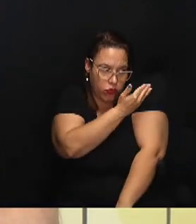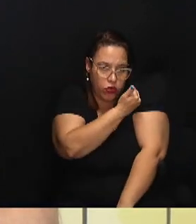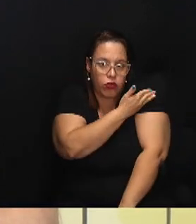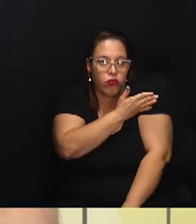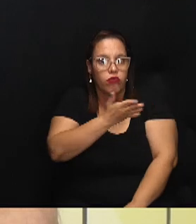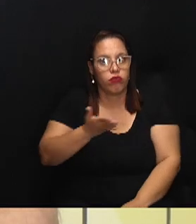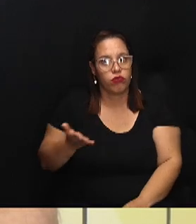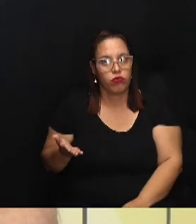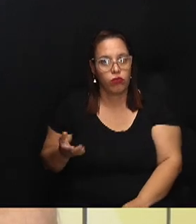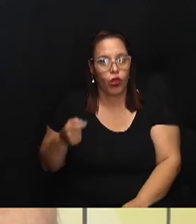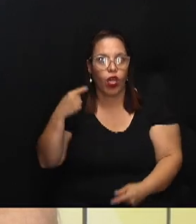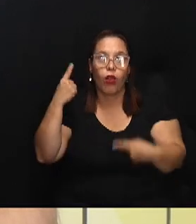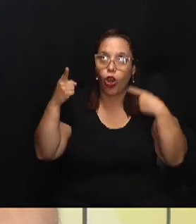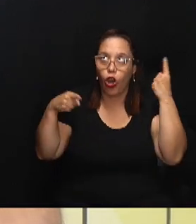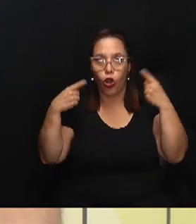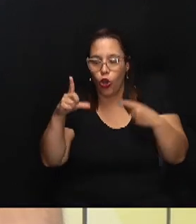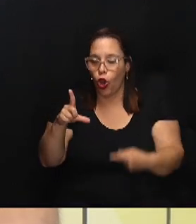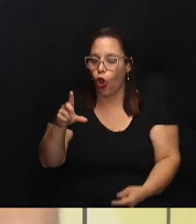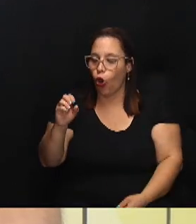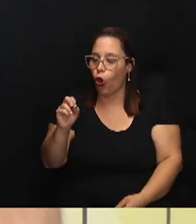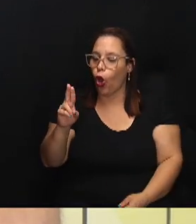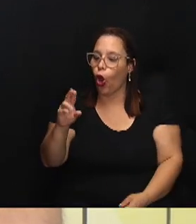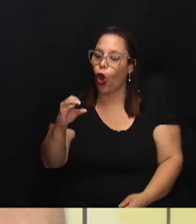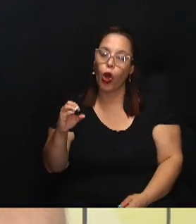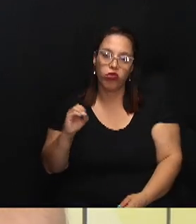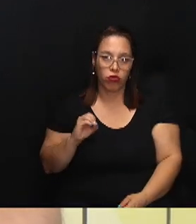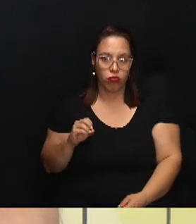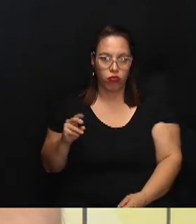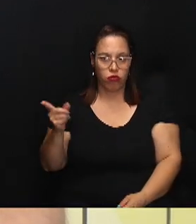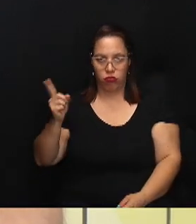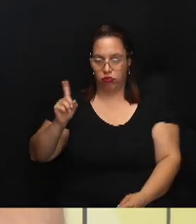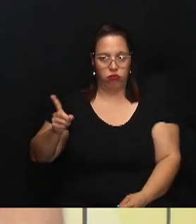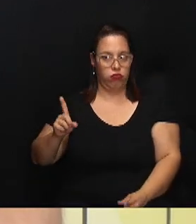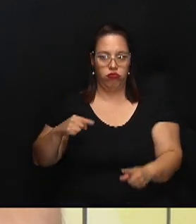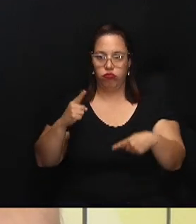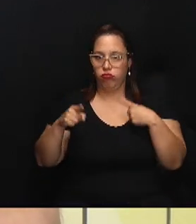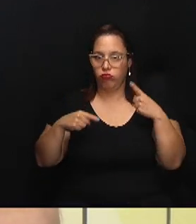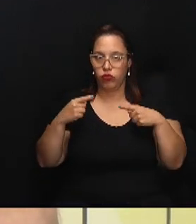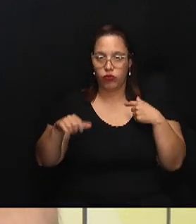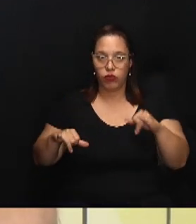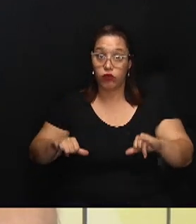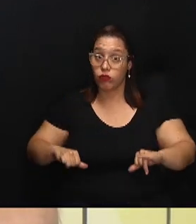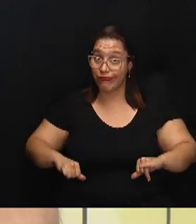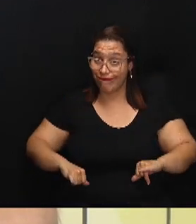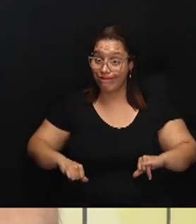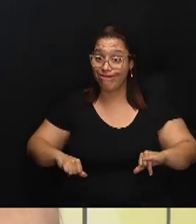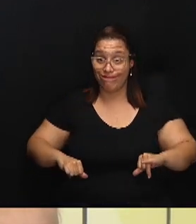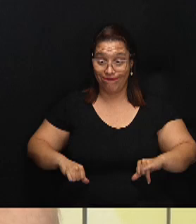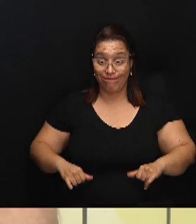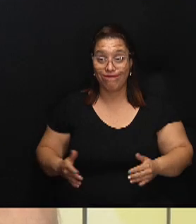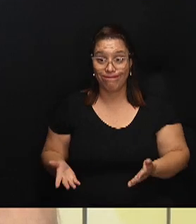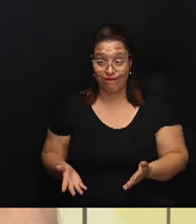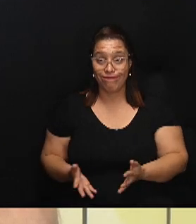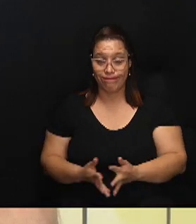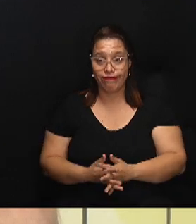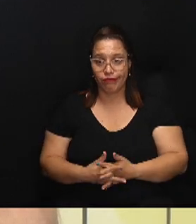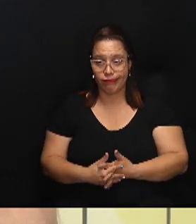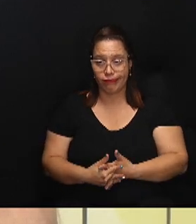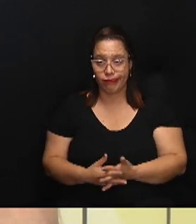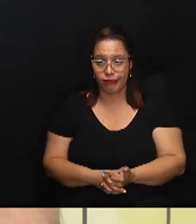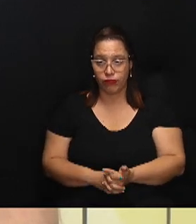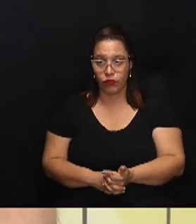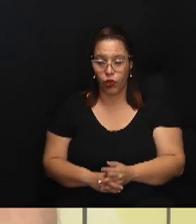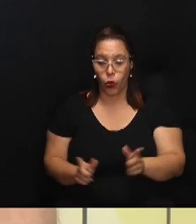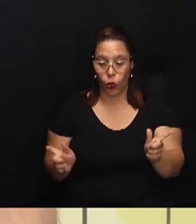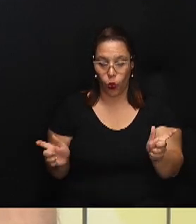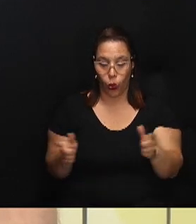é a questão do louco, né, que é um termo, assim, um rótulo, né, das pessoas que sofriam de alguns transtornos mentais, né? Sim. E tem